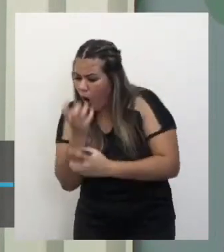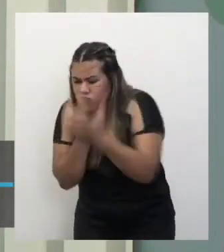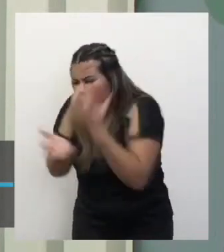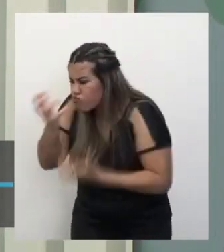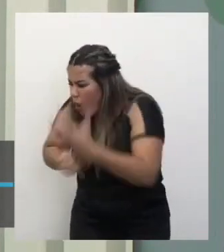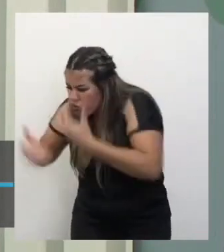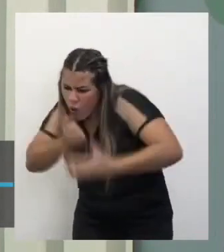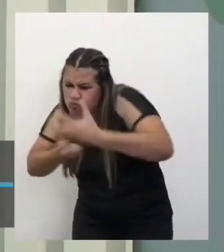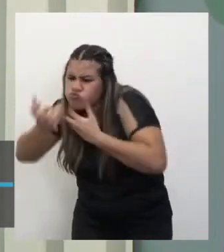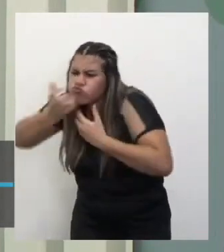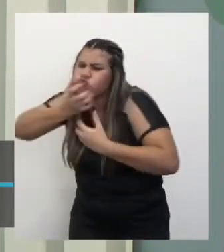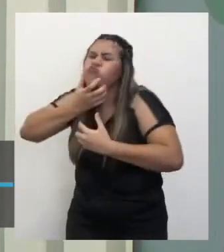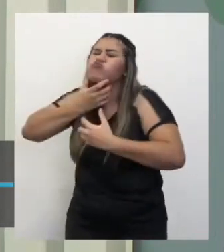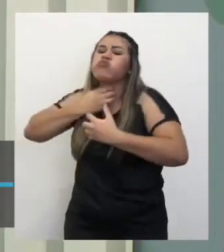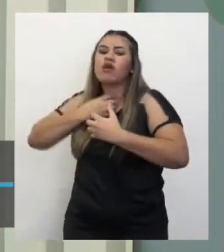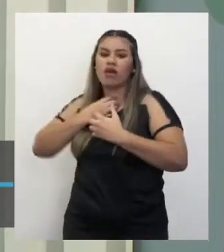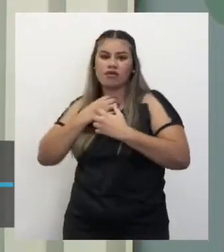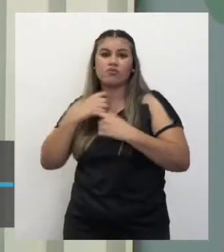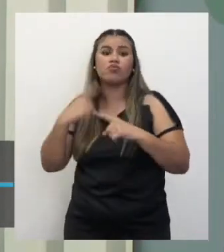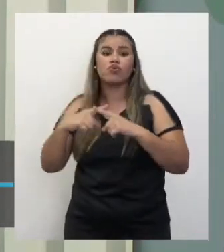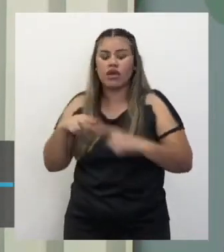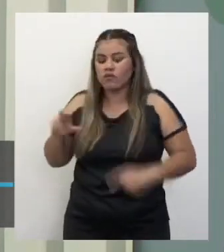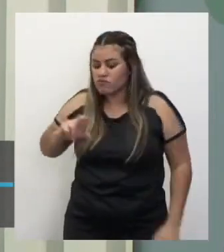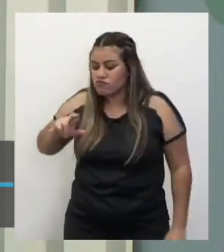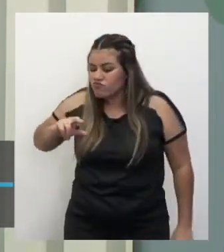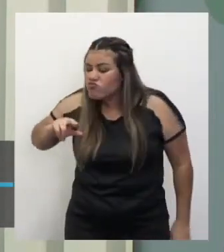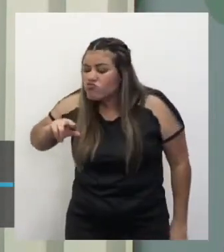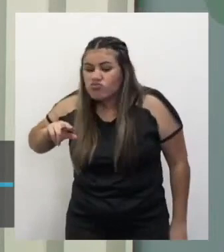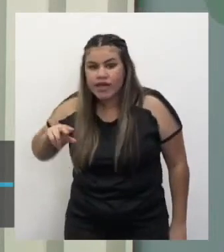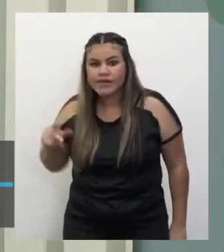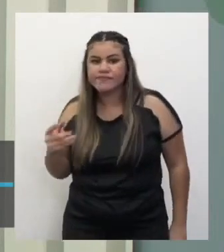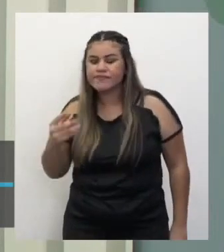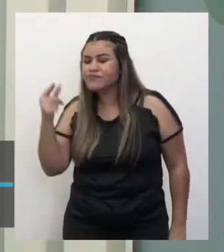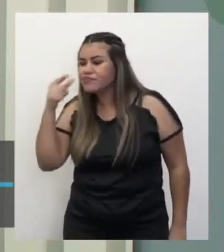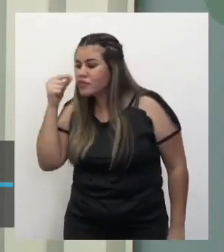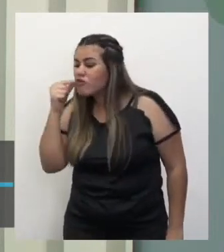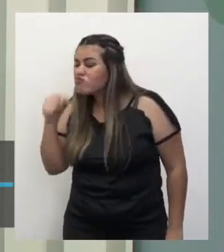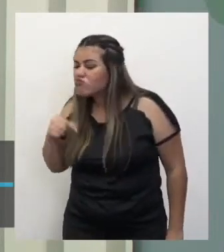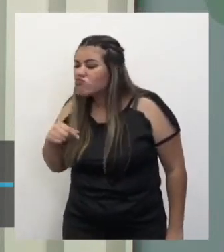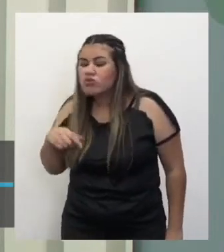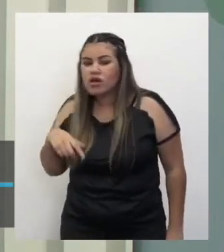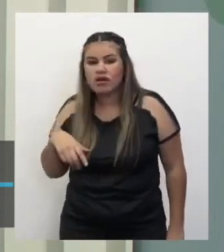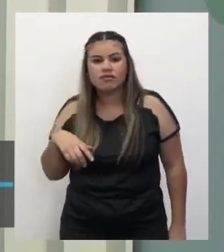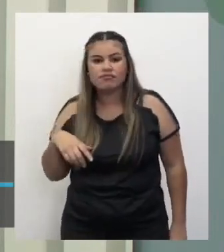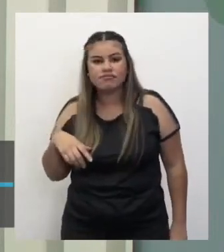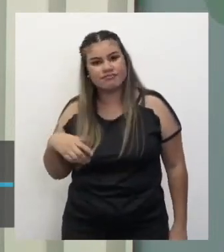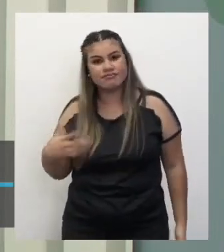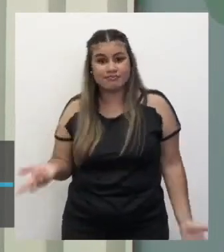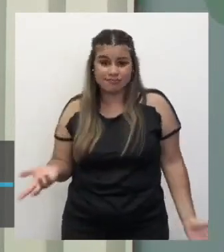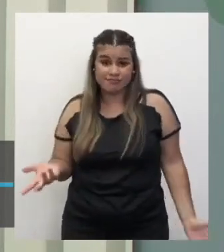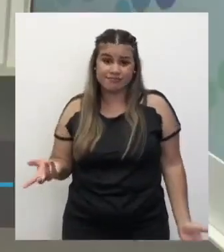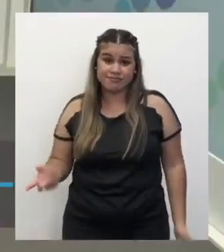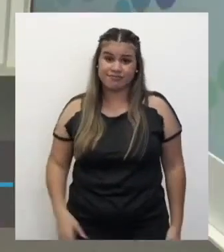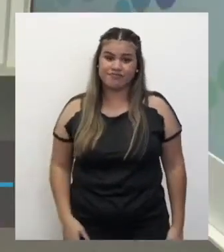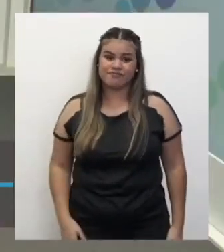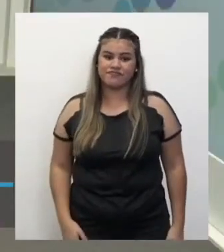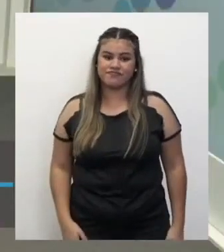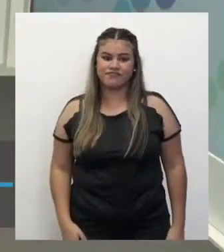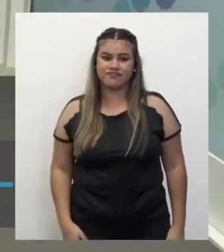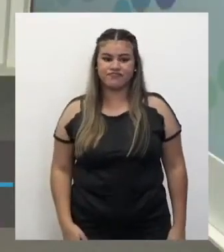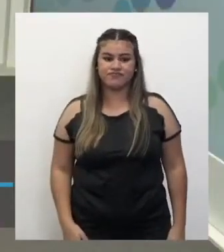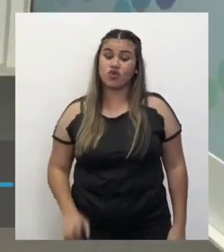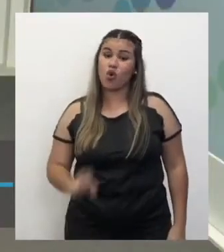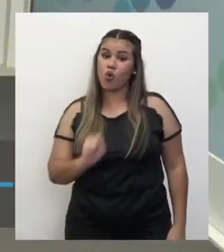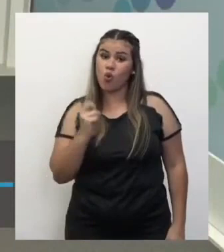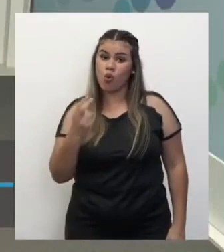cheirava, porque um rato examina e cheira, um gato examina e cheira, né? Engolia com voracidade. O prazer de comer, né? De sentir